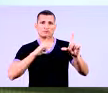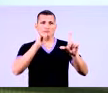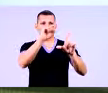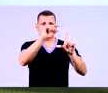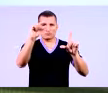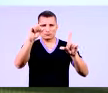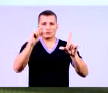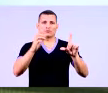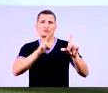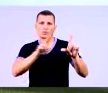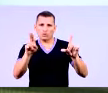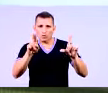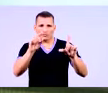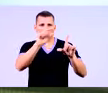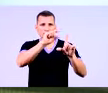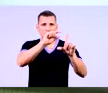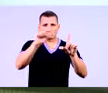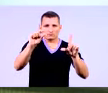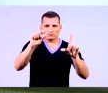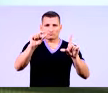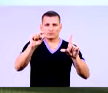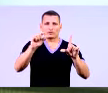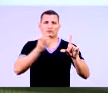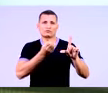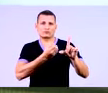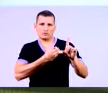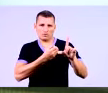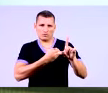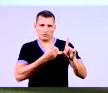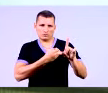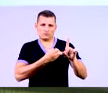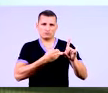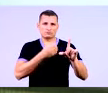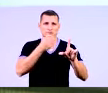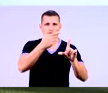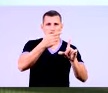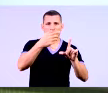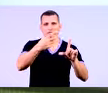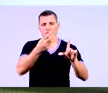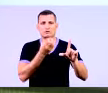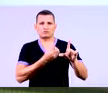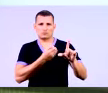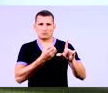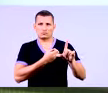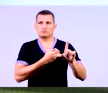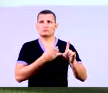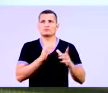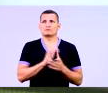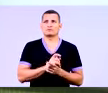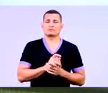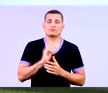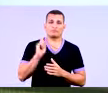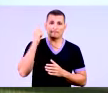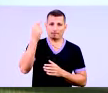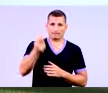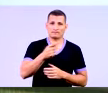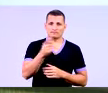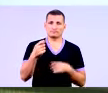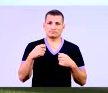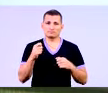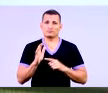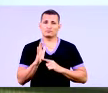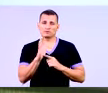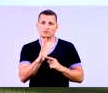digitar o nome para digital as vá às notas é por exemplo duas três notas e posteriormente aí você precisa mostrar